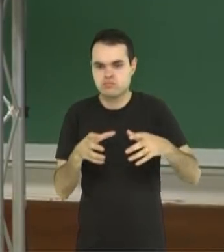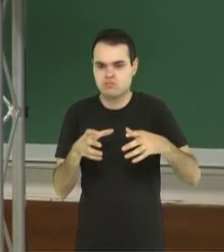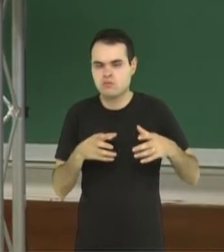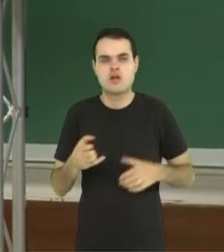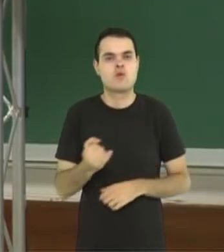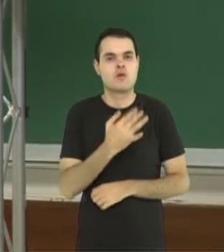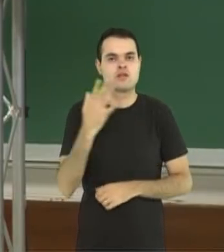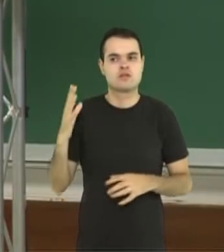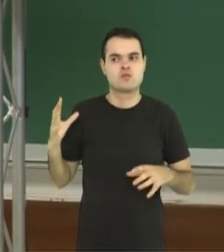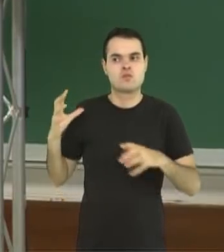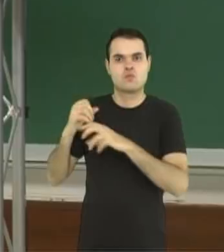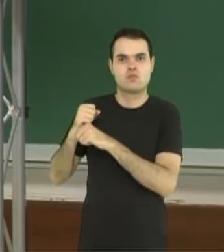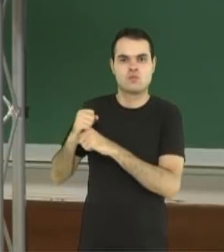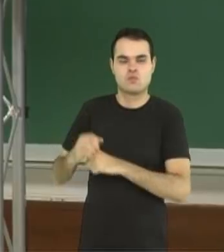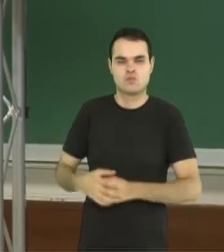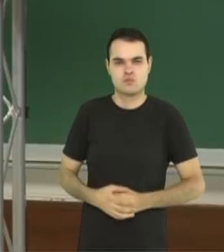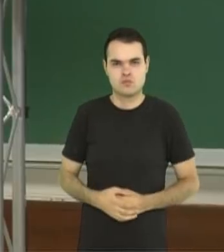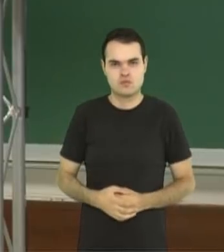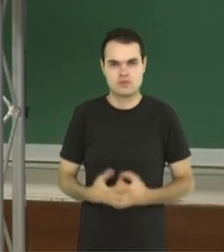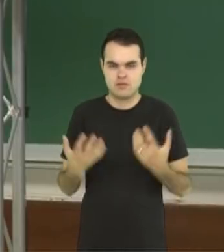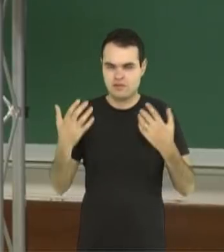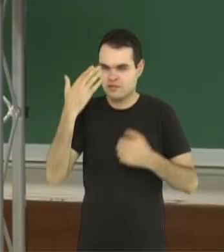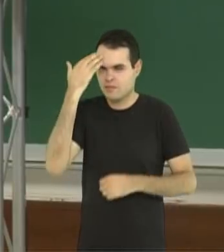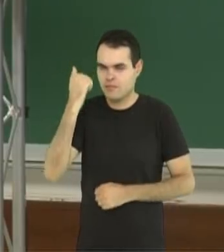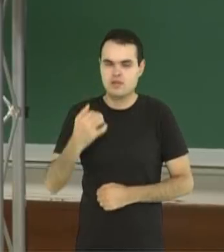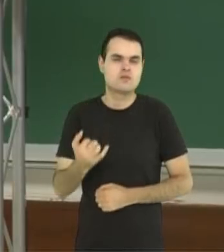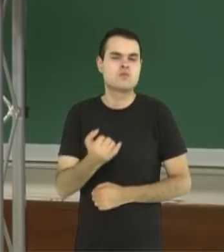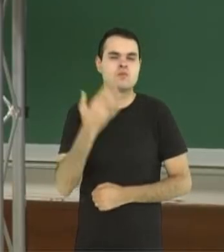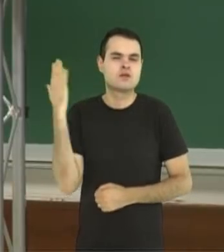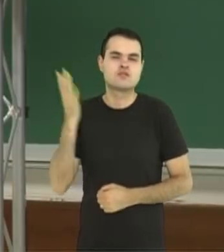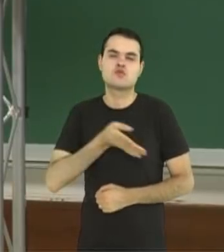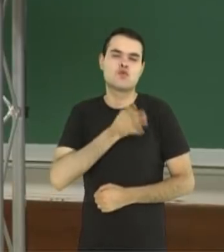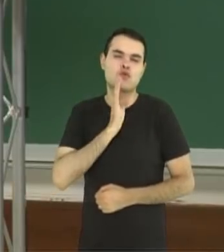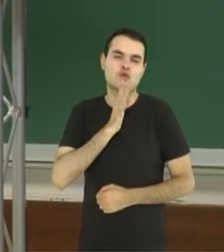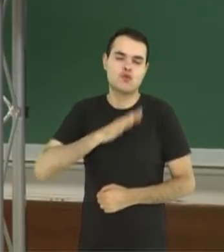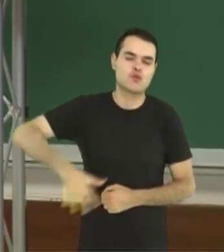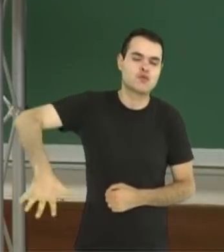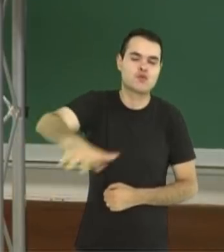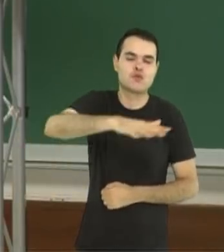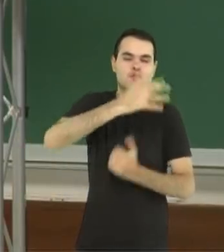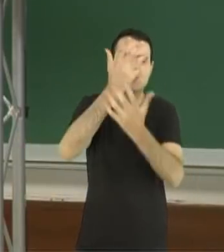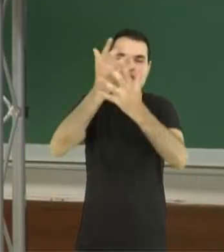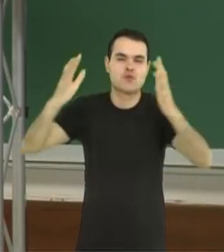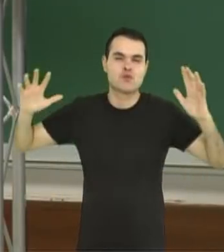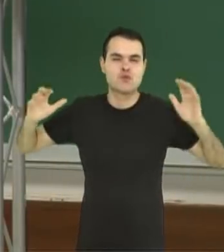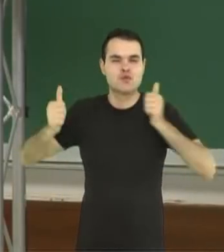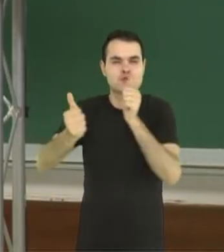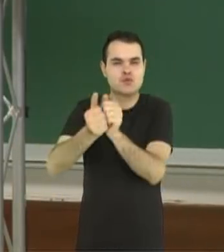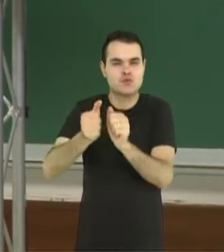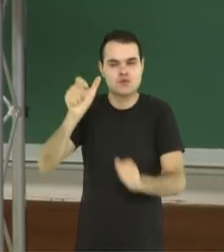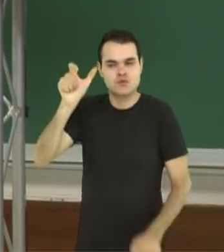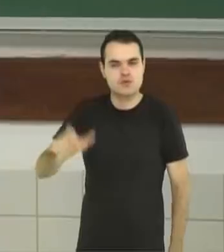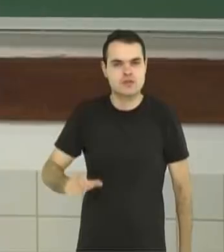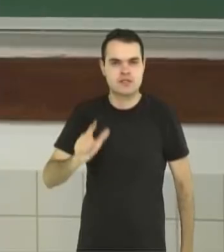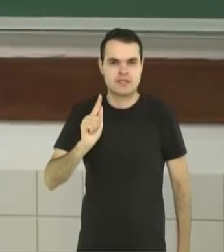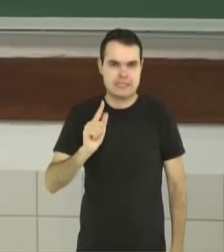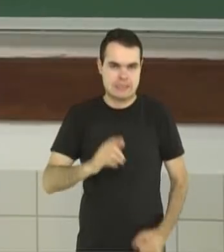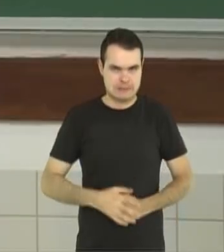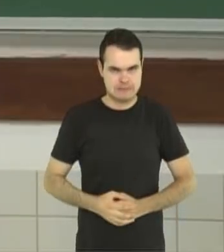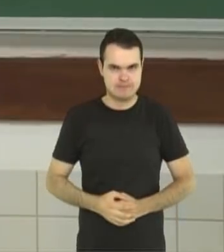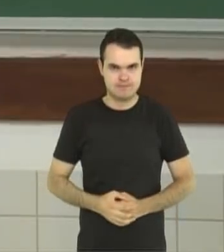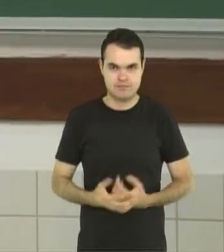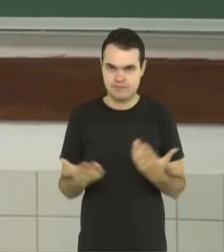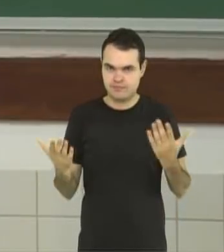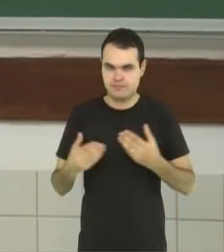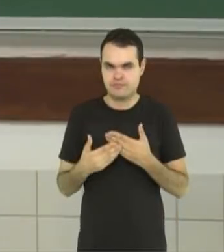guiar nesse último ano? Então ele quer saber quantas será que conheceram o parque com o guia Guilherme, Então eu vou dar um tempinho